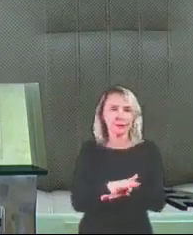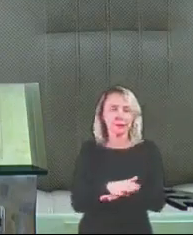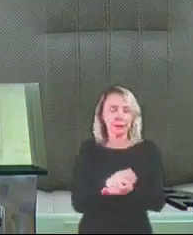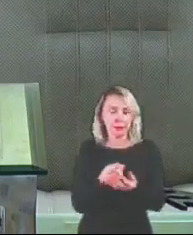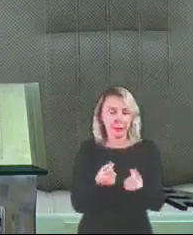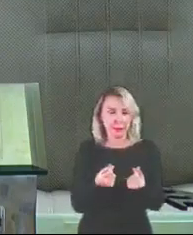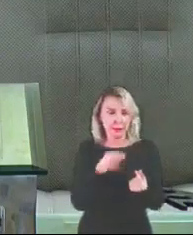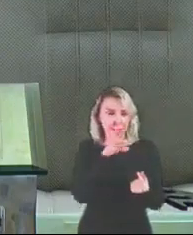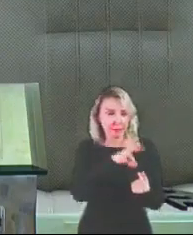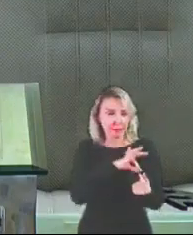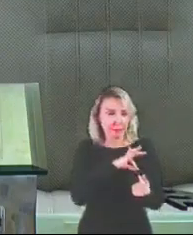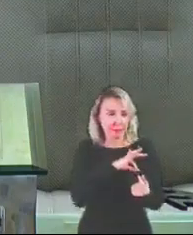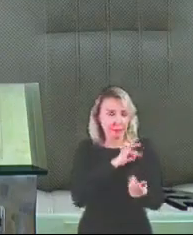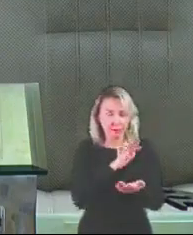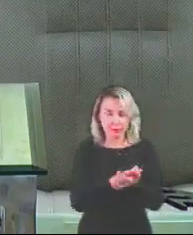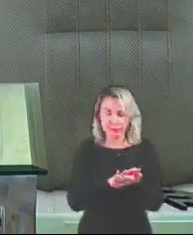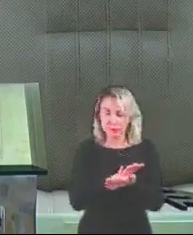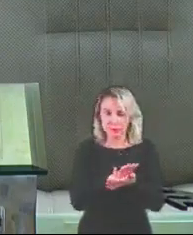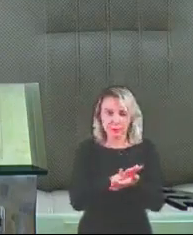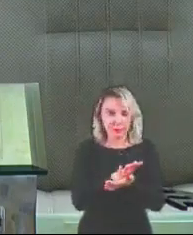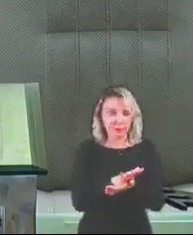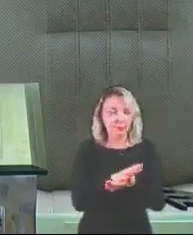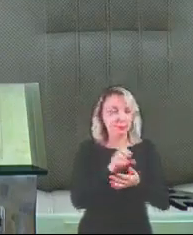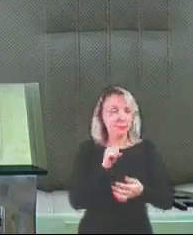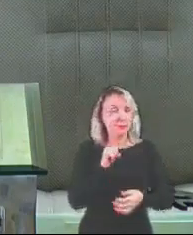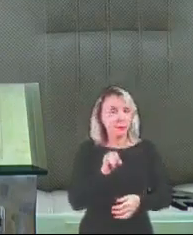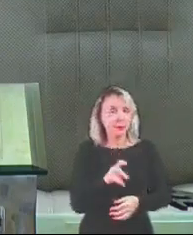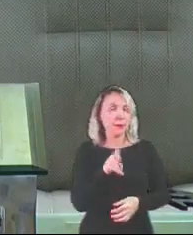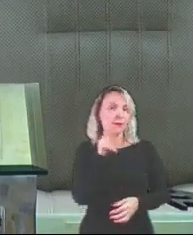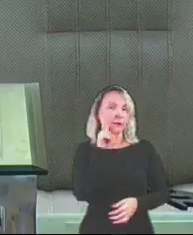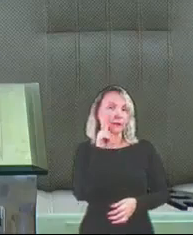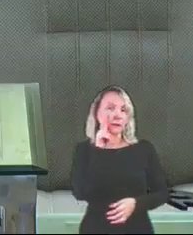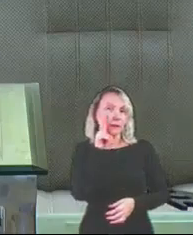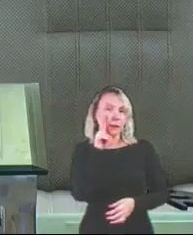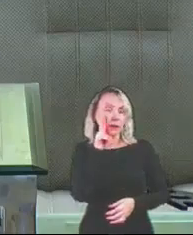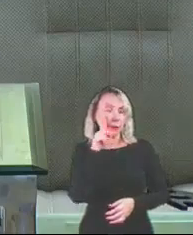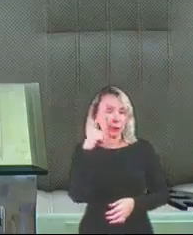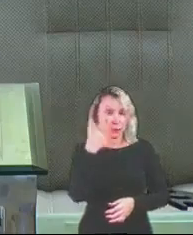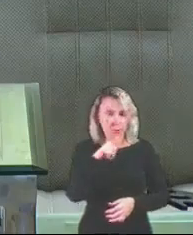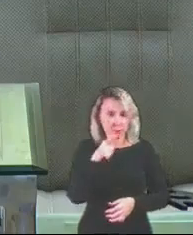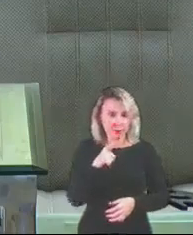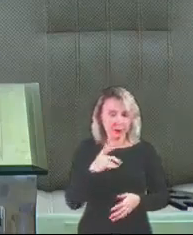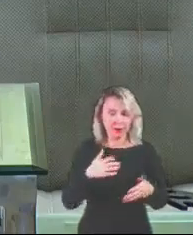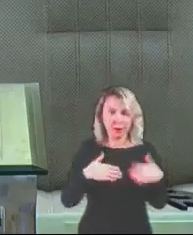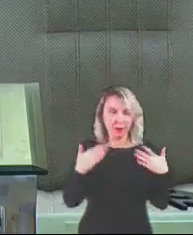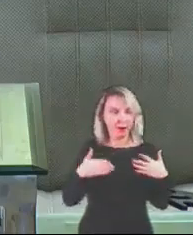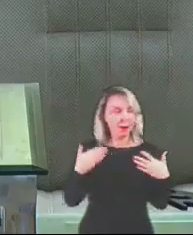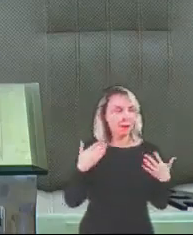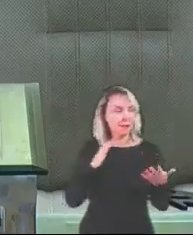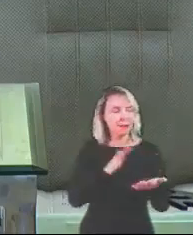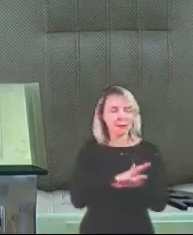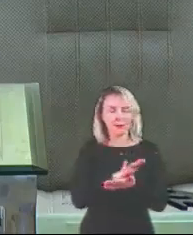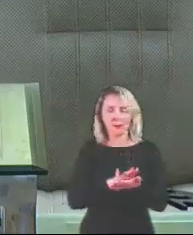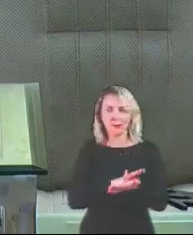Se não tem vinho, não tem alegria. Se não tem azeite, não tem